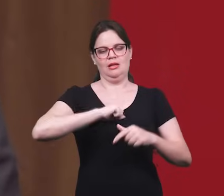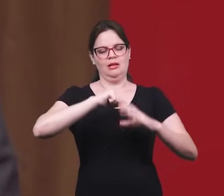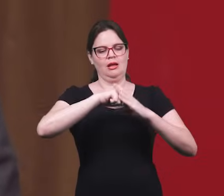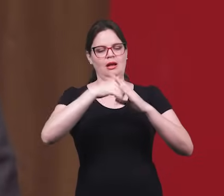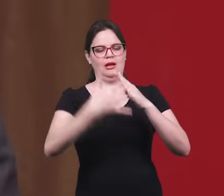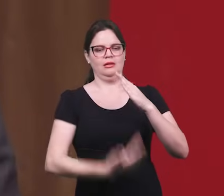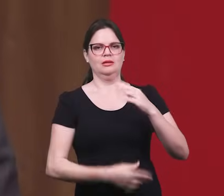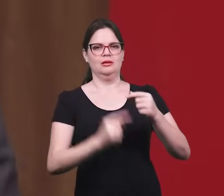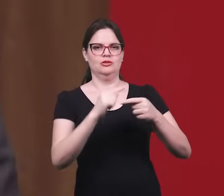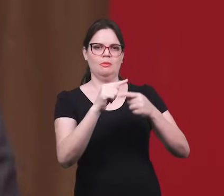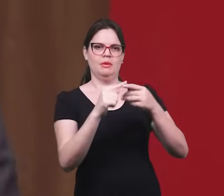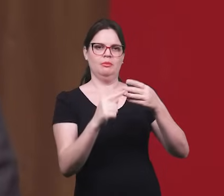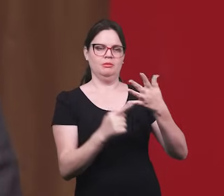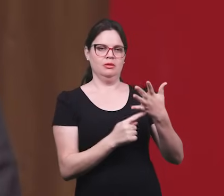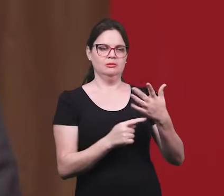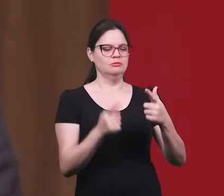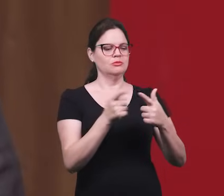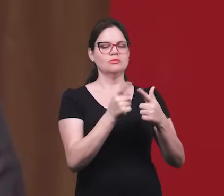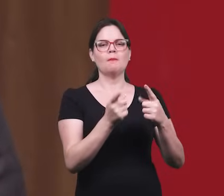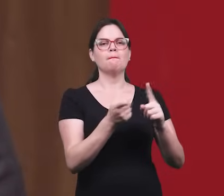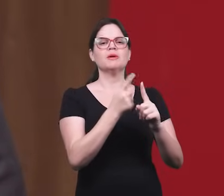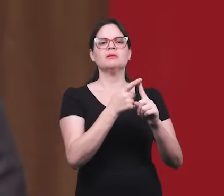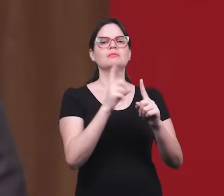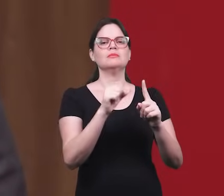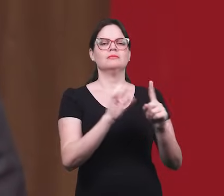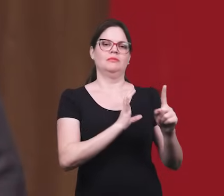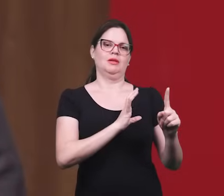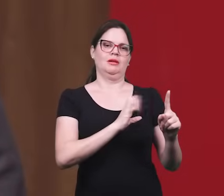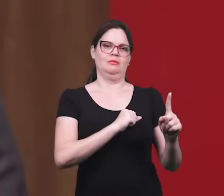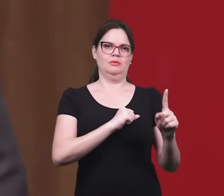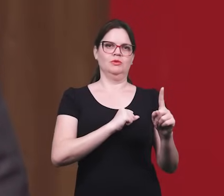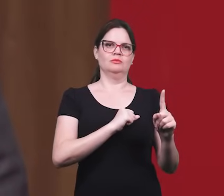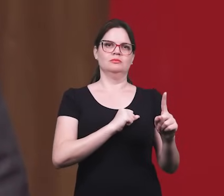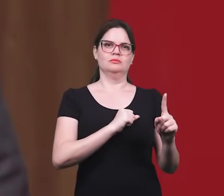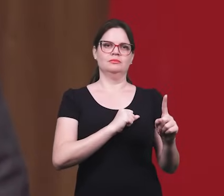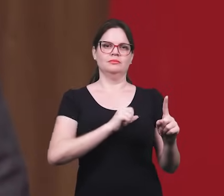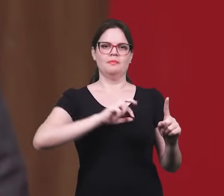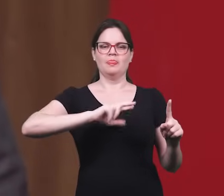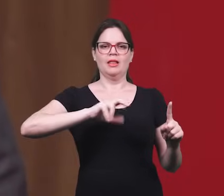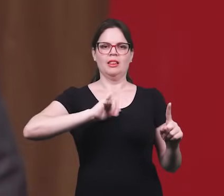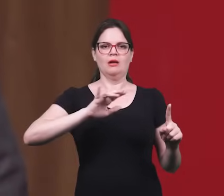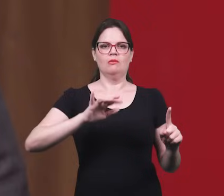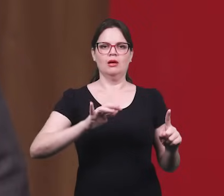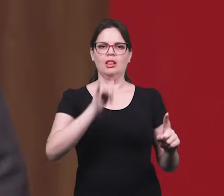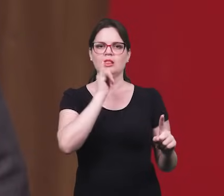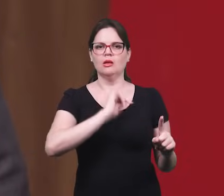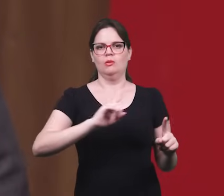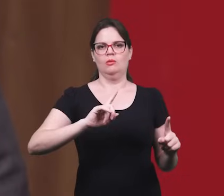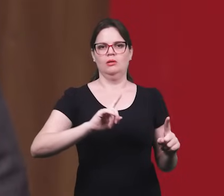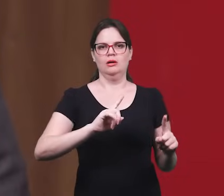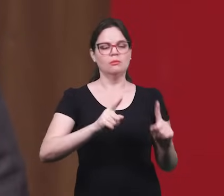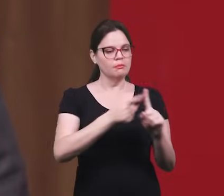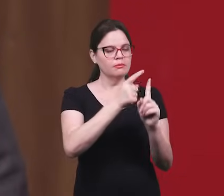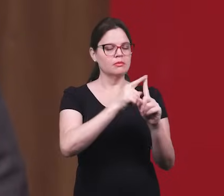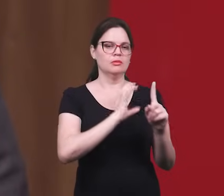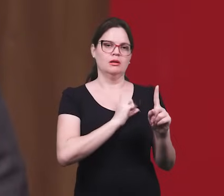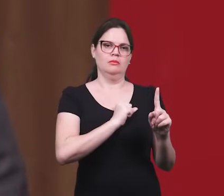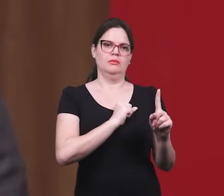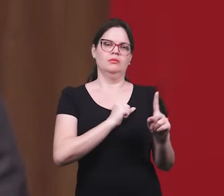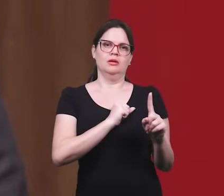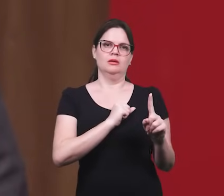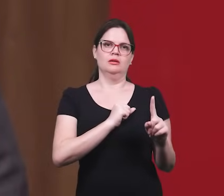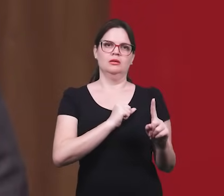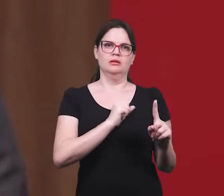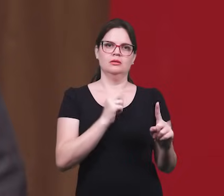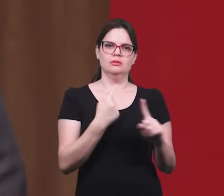é à toa que ele começa com o amor é o primeiro não é por acaso que tá aqui é porque esse amor